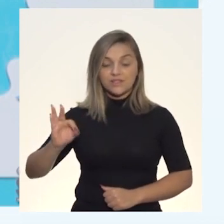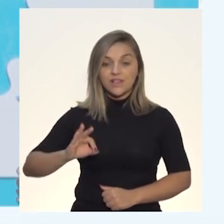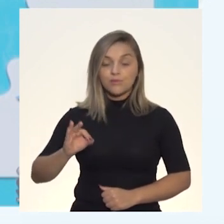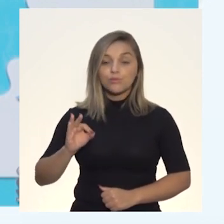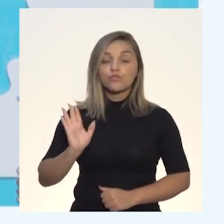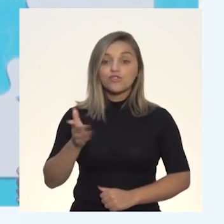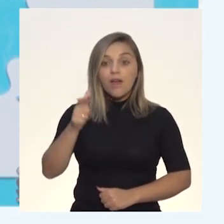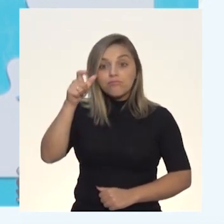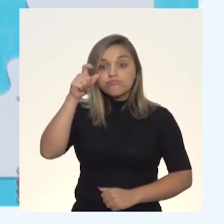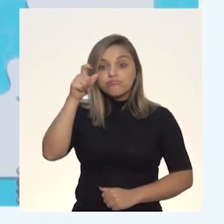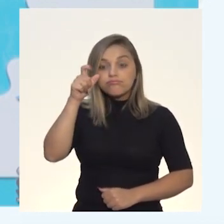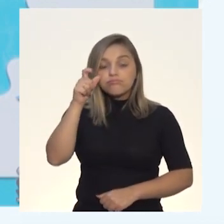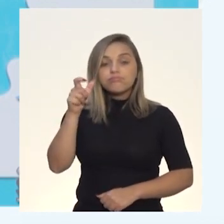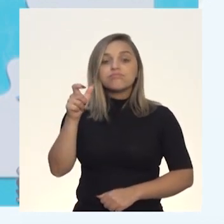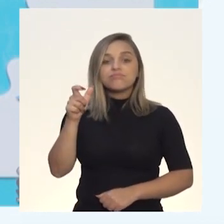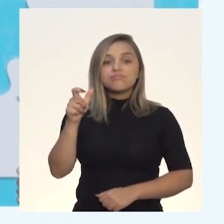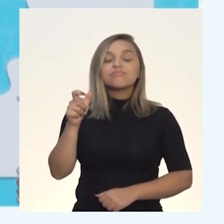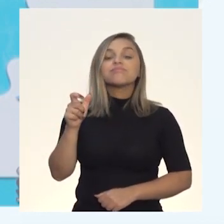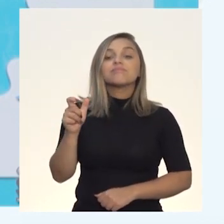dias.